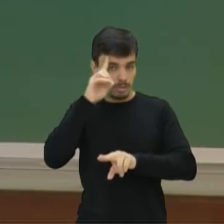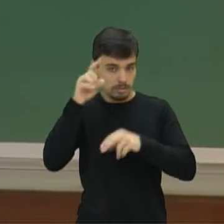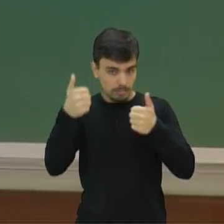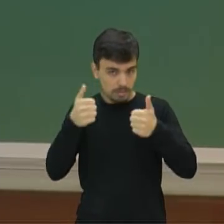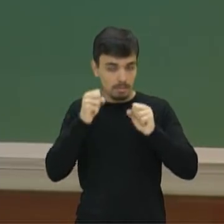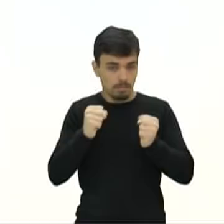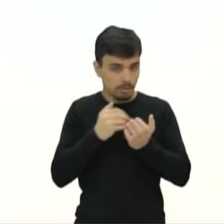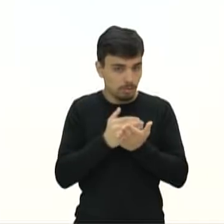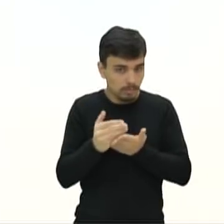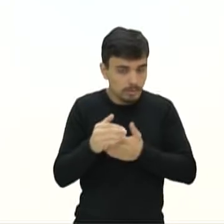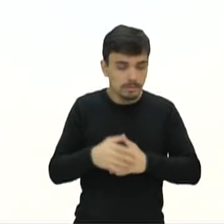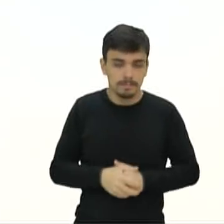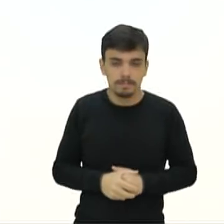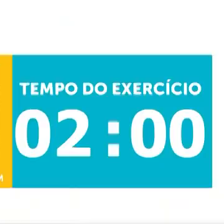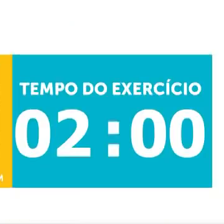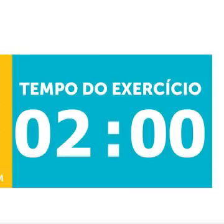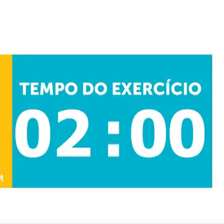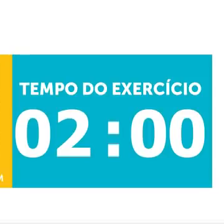Vamos lá? Let's go!